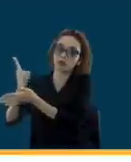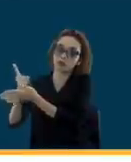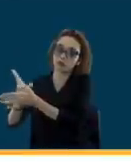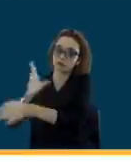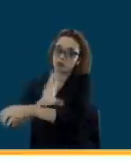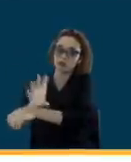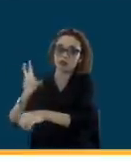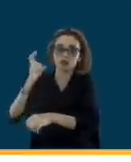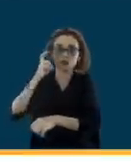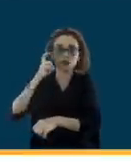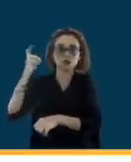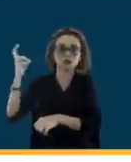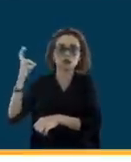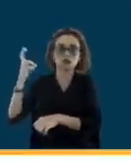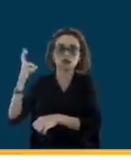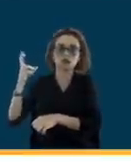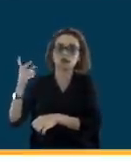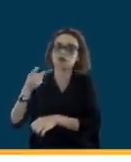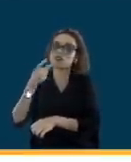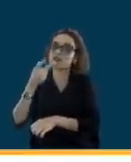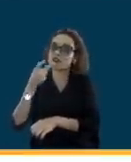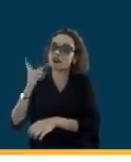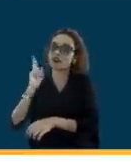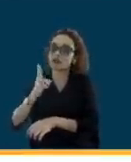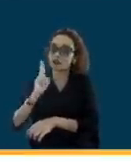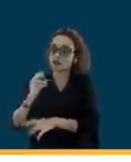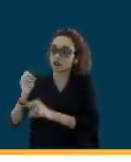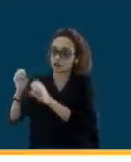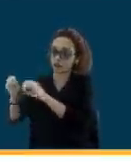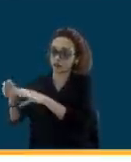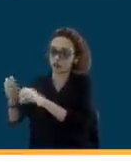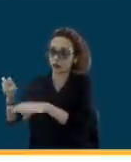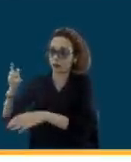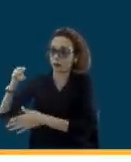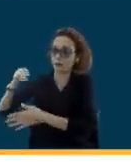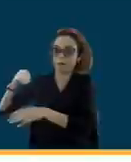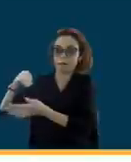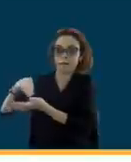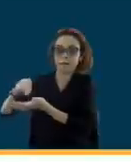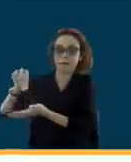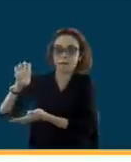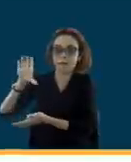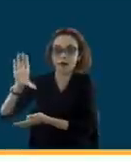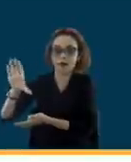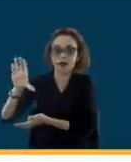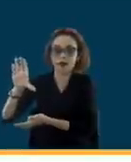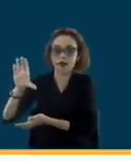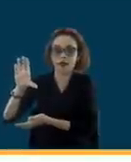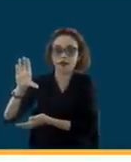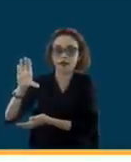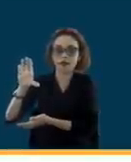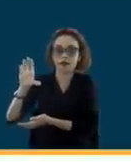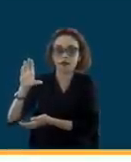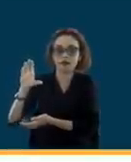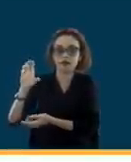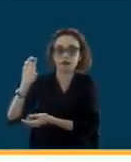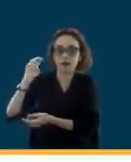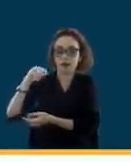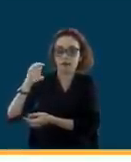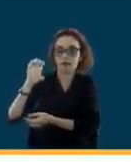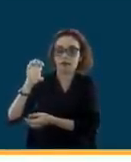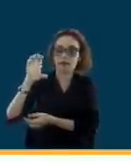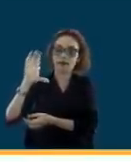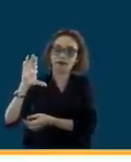fala do Ministério da Educação muitas vezes como MEC, um Czinho, é um mudo, né? Como se fosse ainda